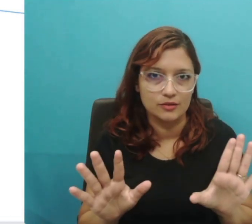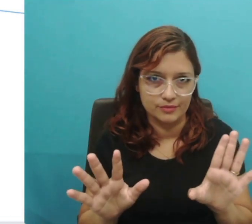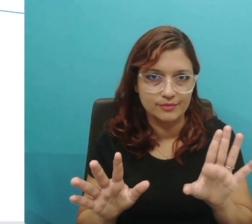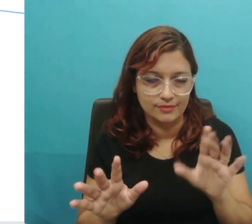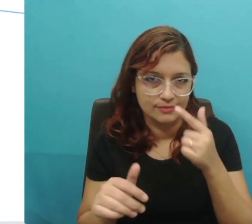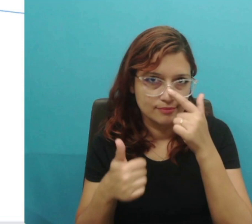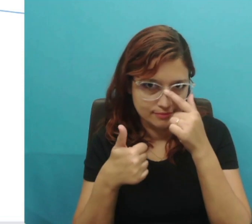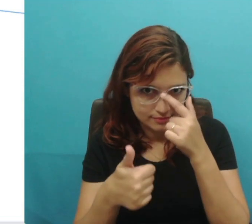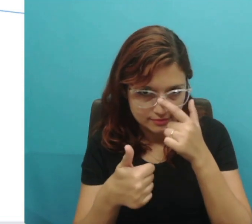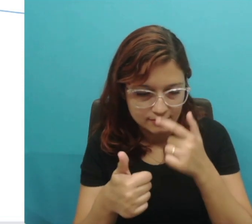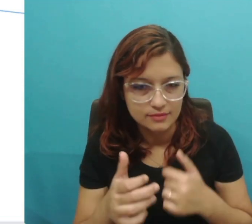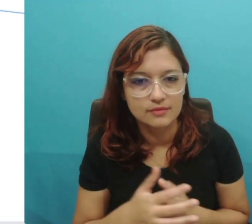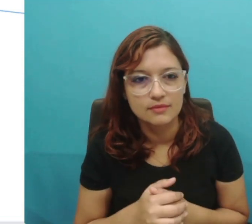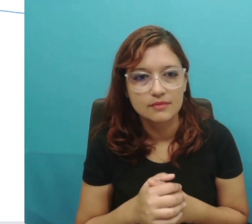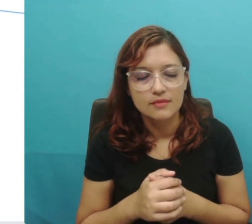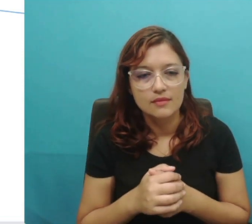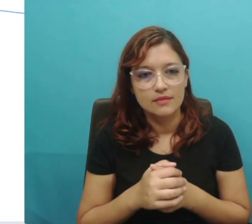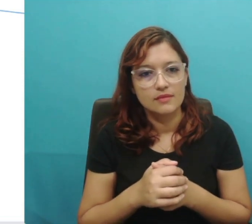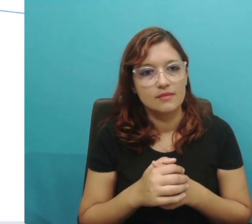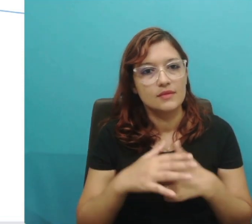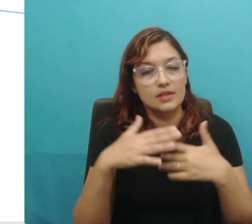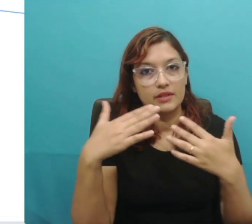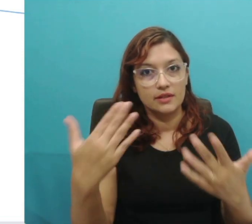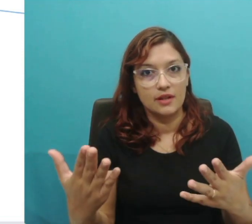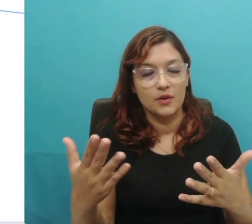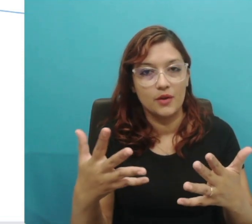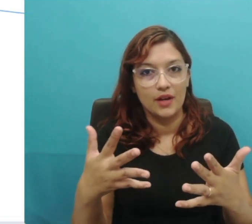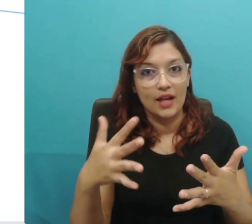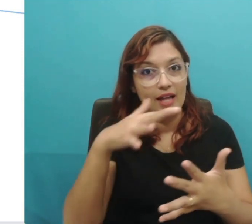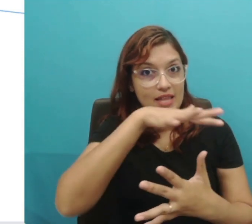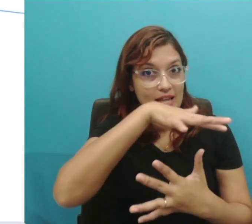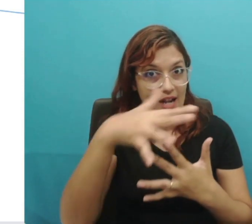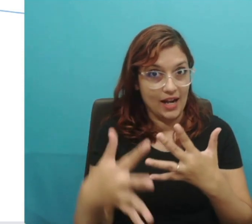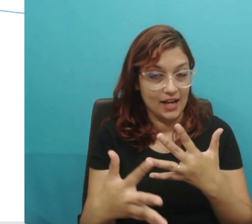ajuda a entender, ajuda a captar o sentido.